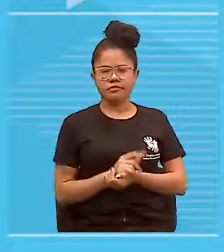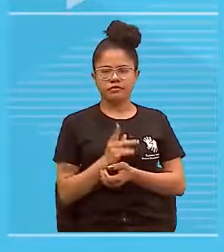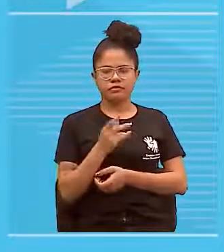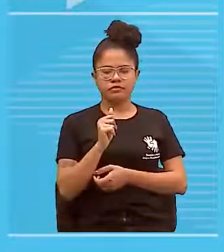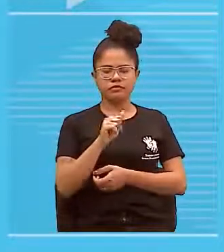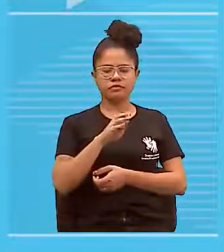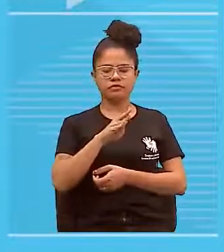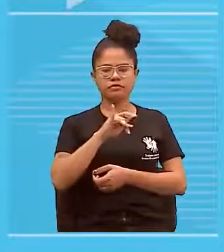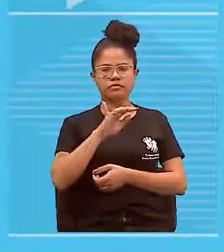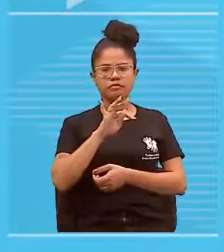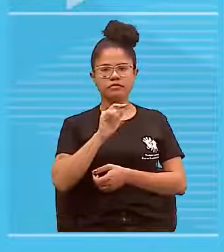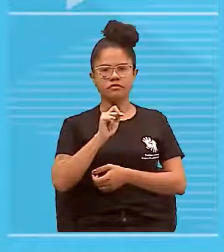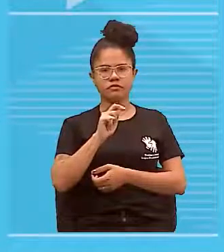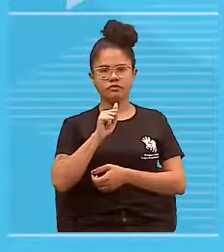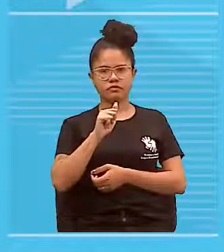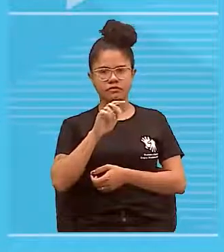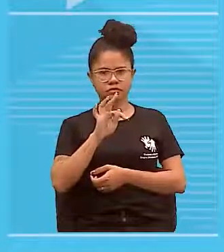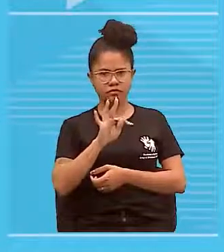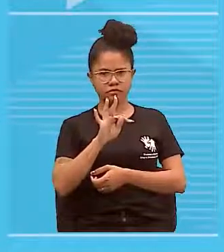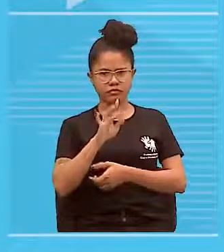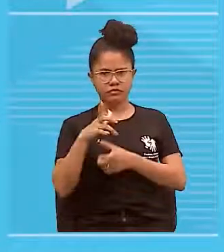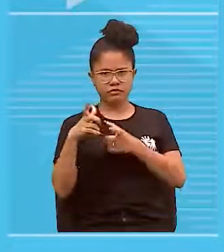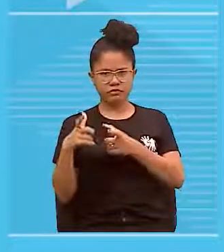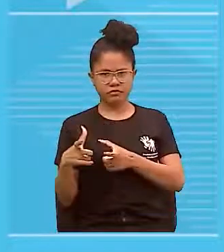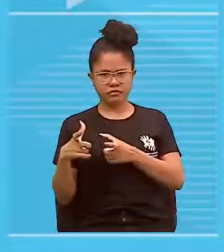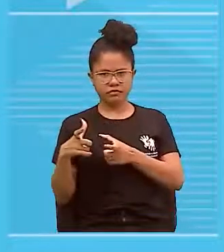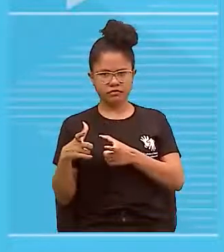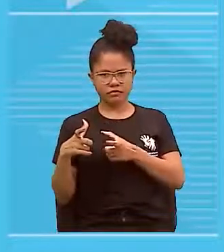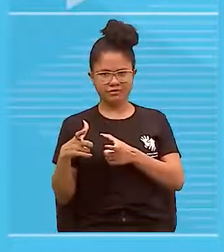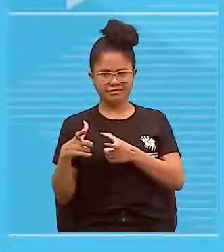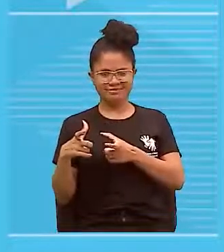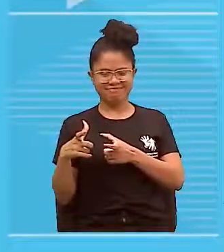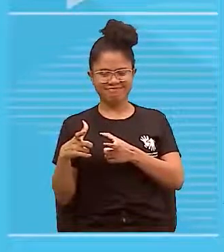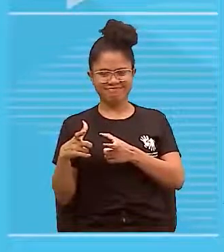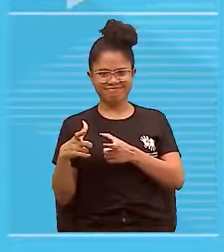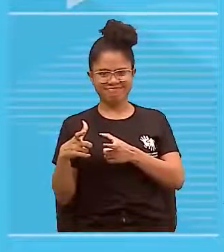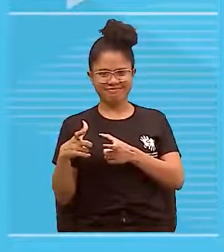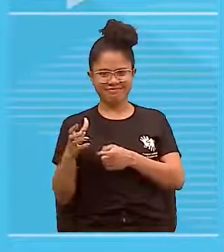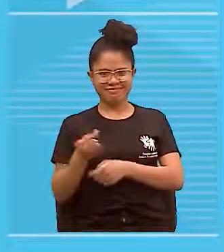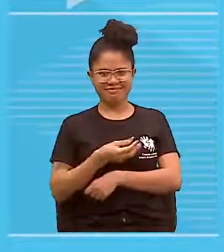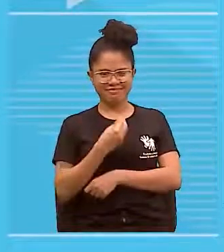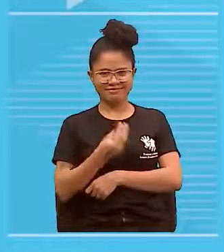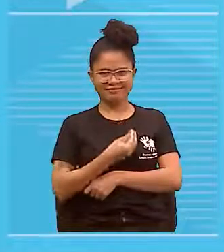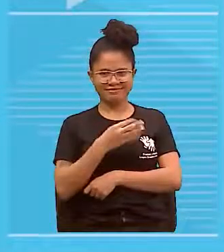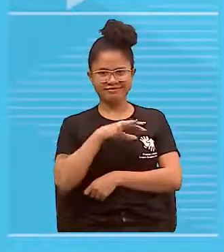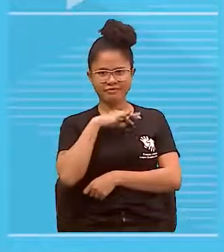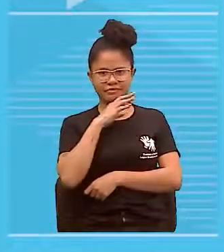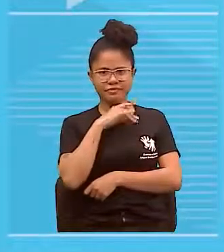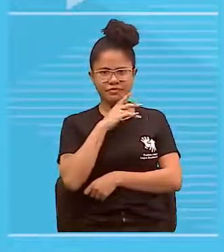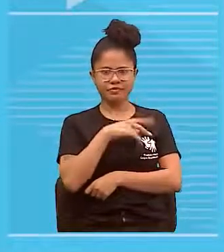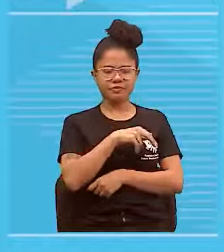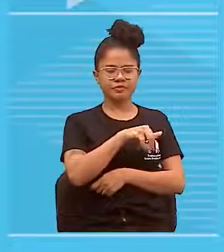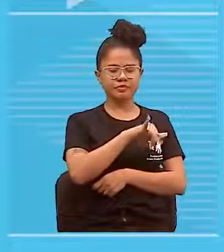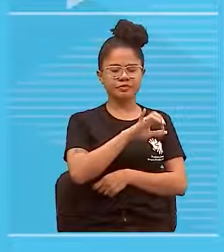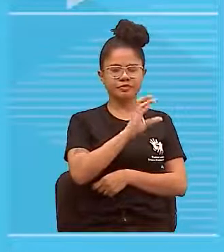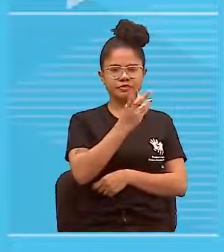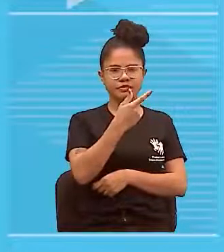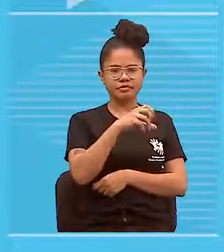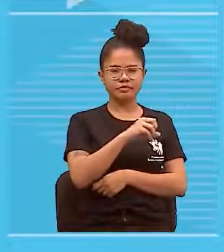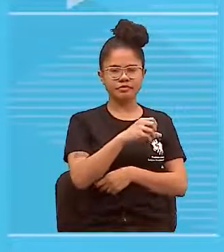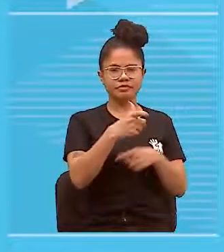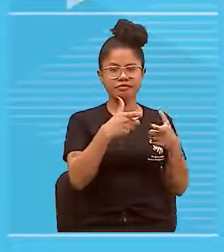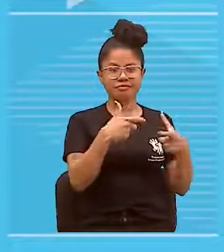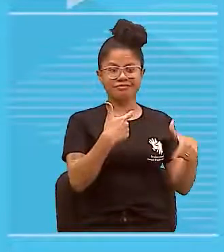o endereço da espécie e o nicho é a profissão. Eu acho massa, negócio de profissão para bicho e para